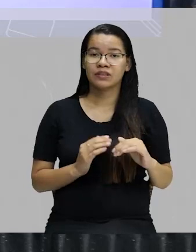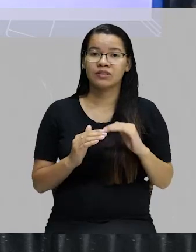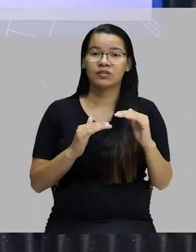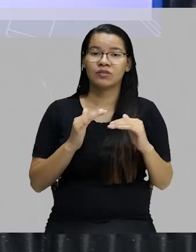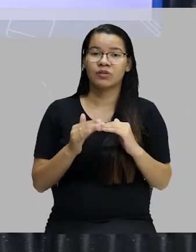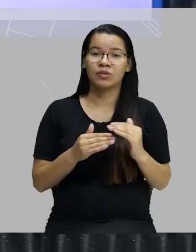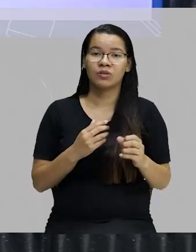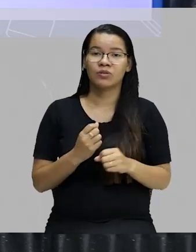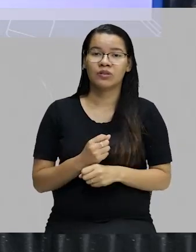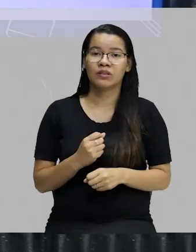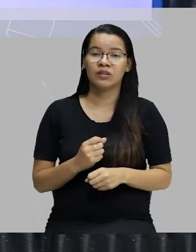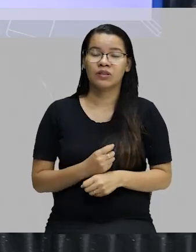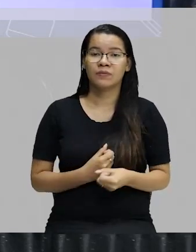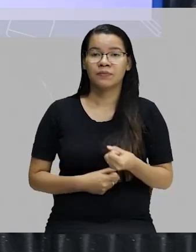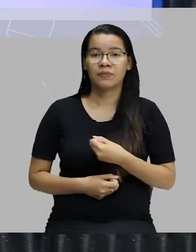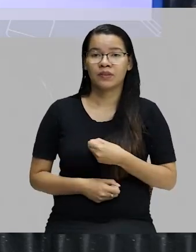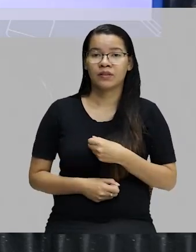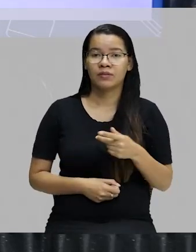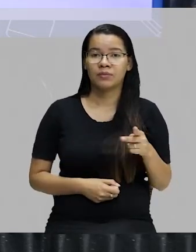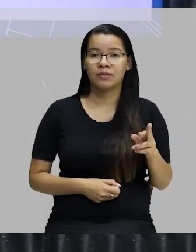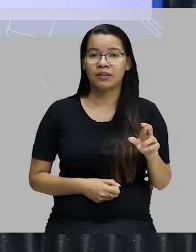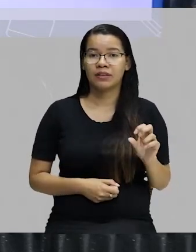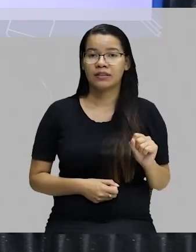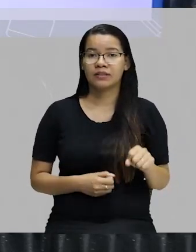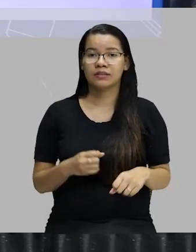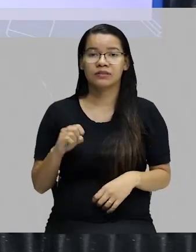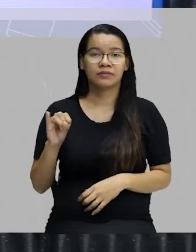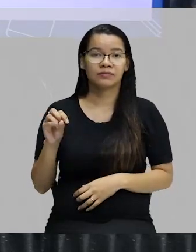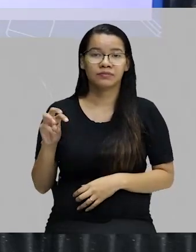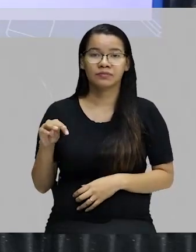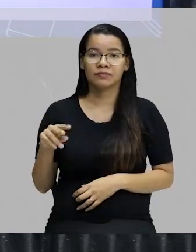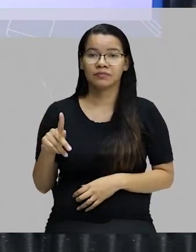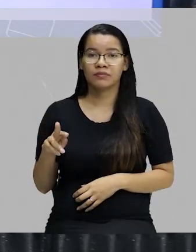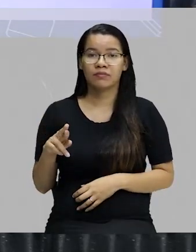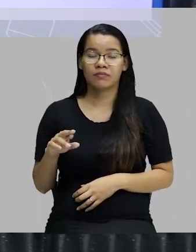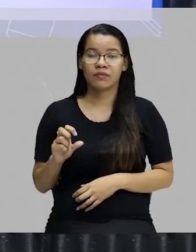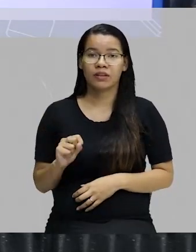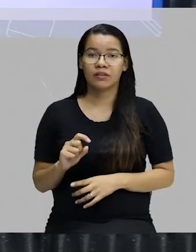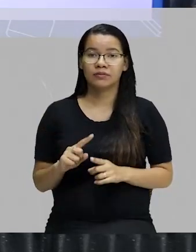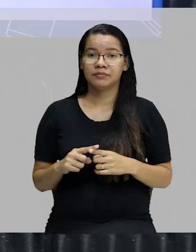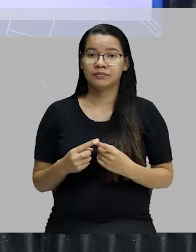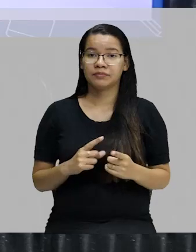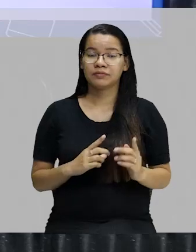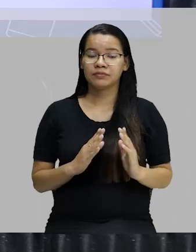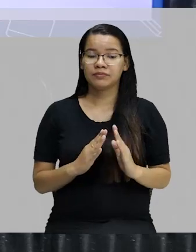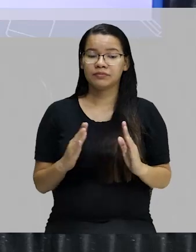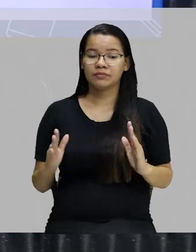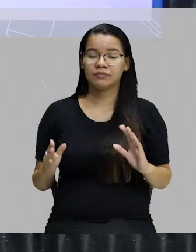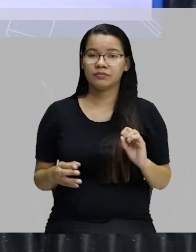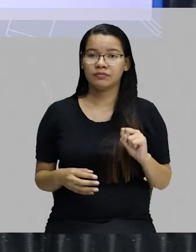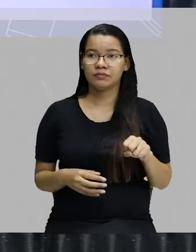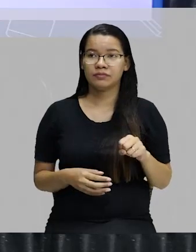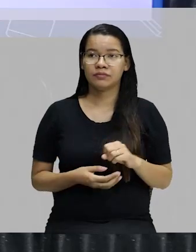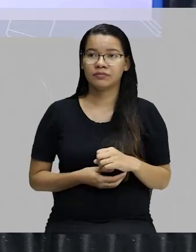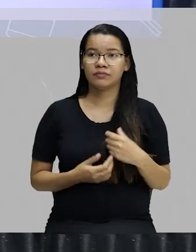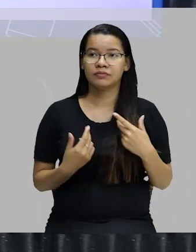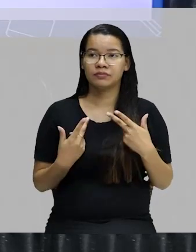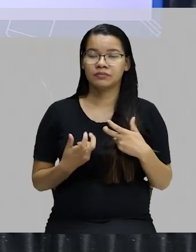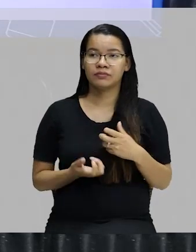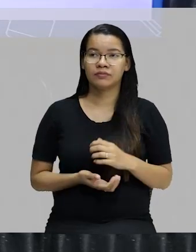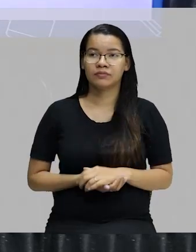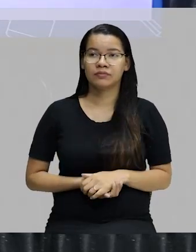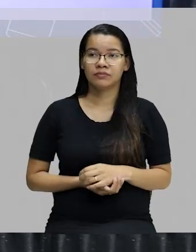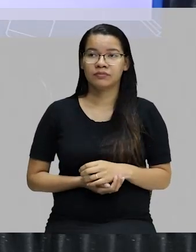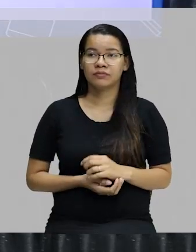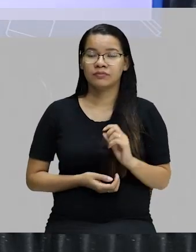dos anos, estudo dos números pares, estudo dos números ímpares, mas tem uma sequência sim, tá? Perceba de que,